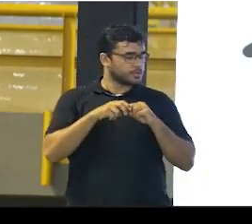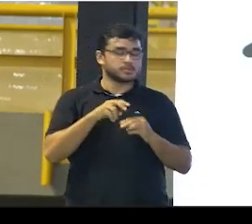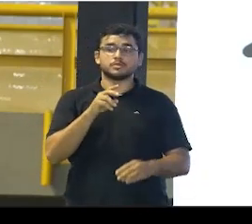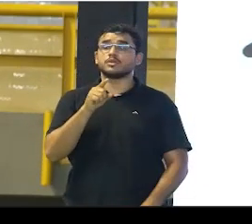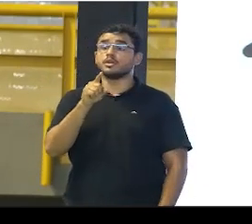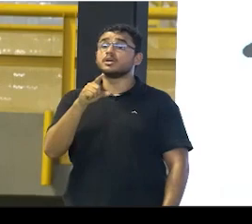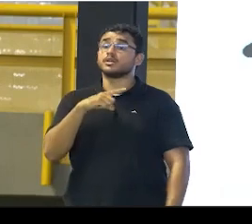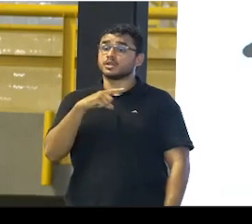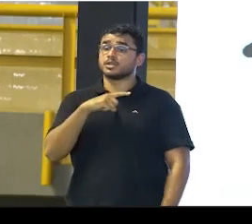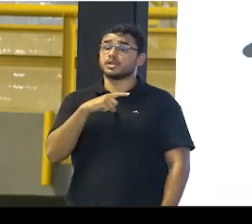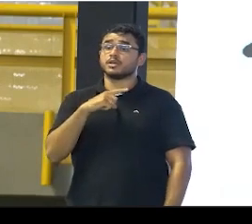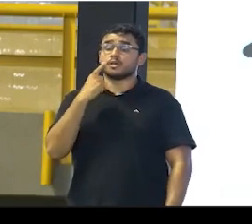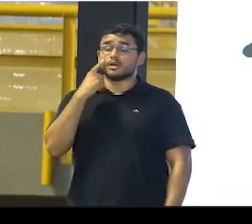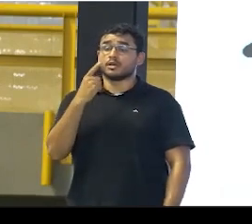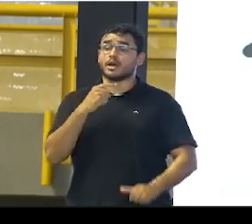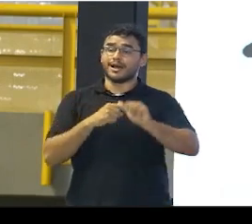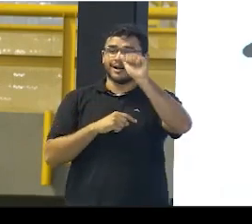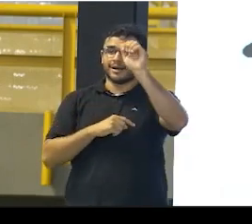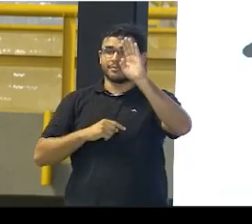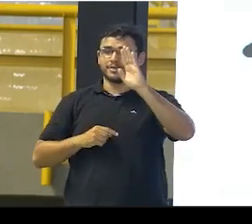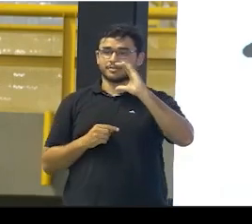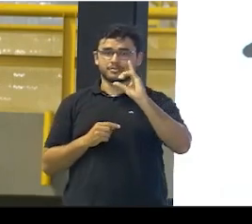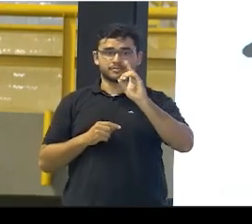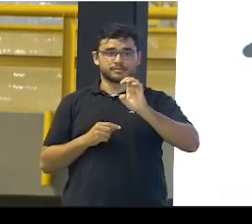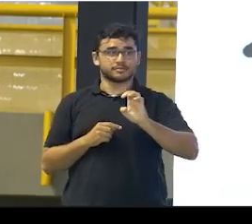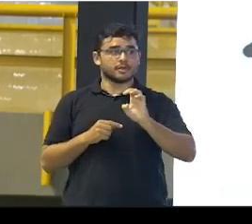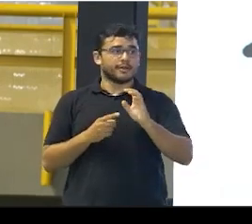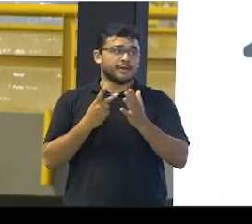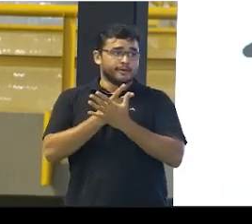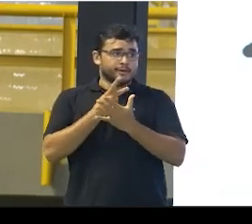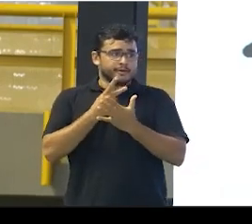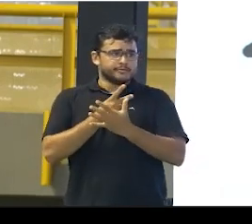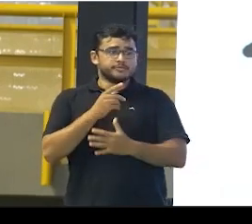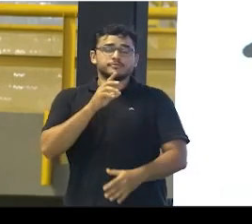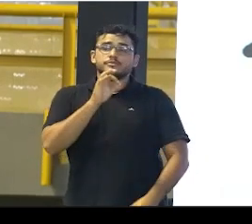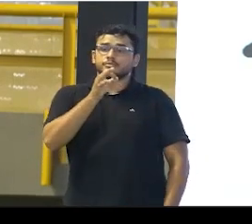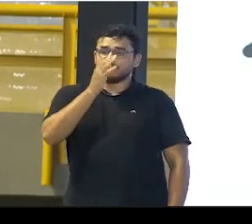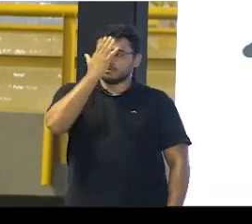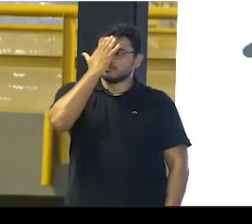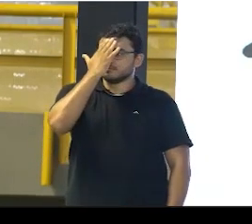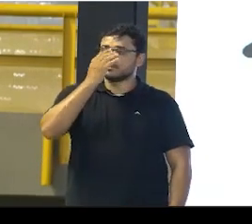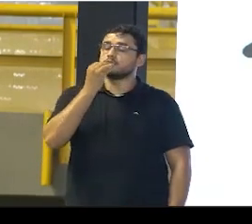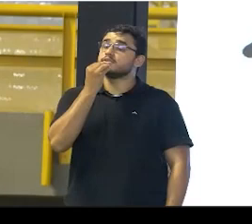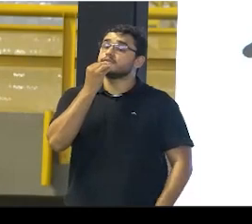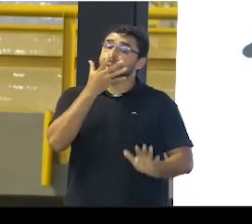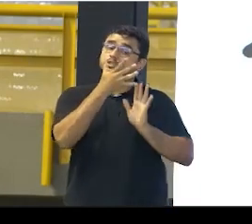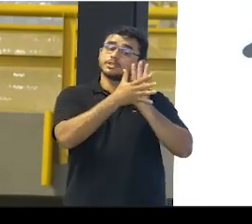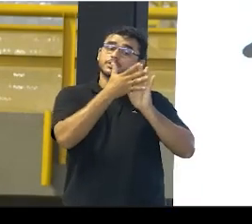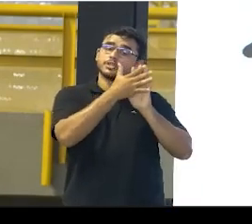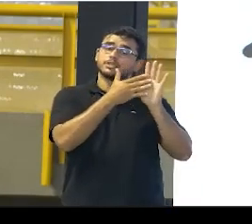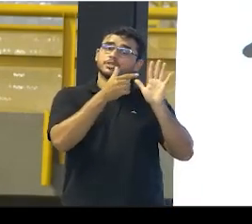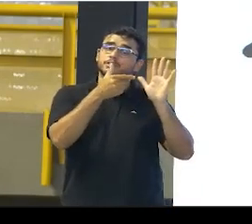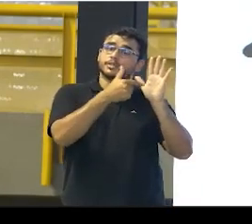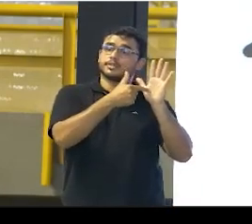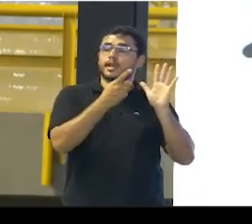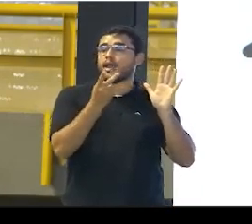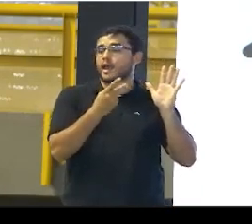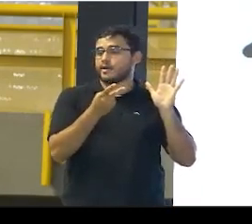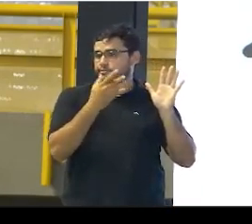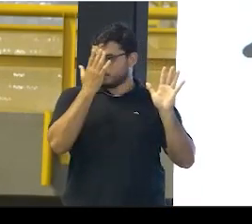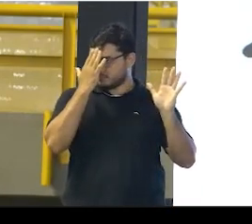porque a largura, nós vamos considerar isso. A altura é isso aqui, 12. Por isso que